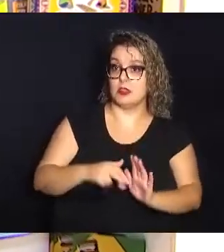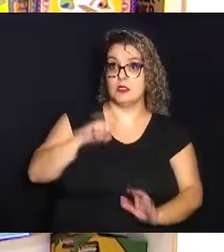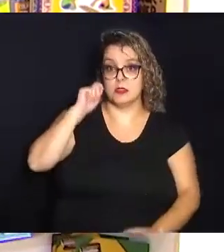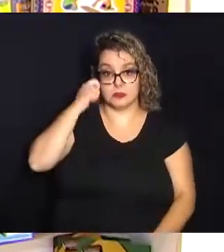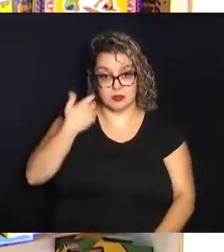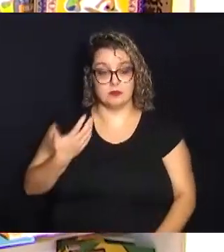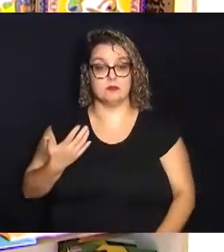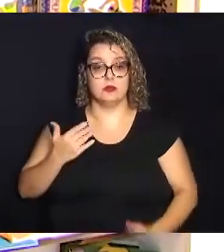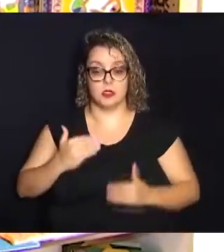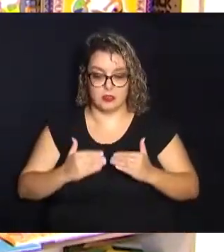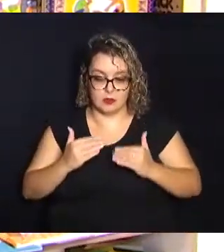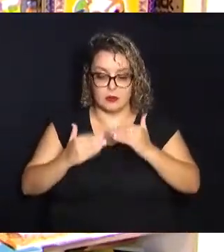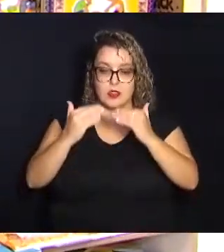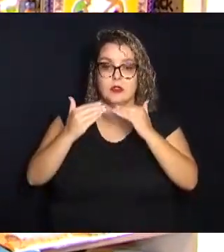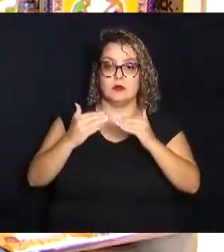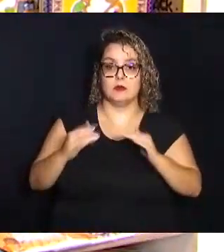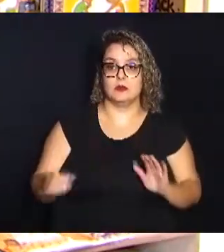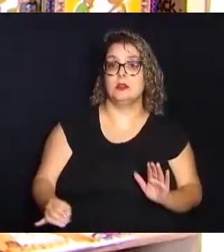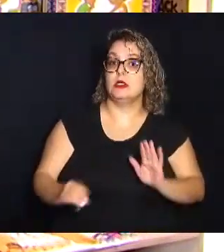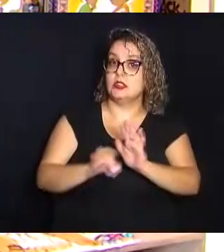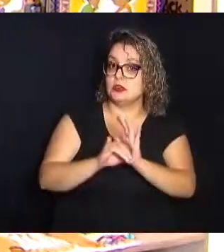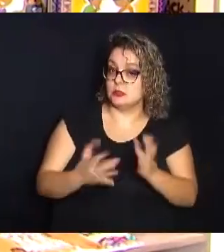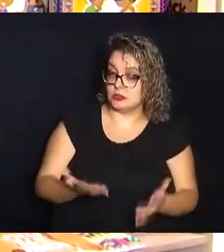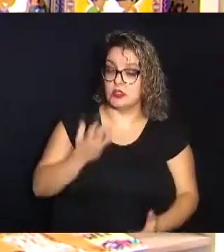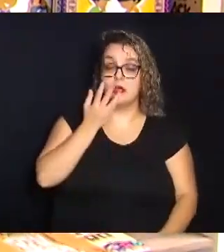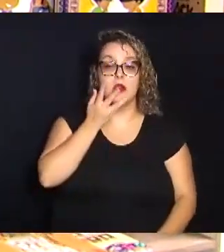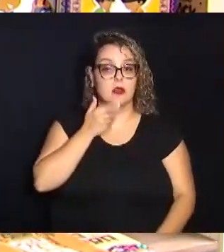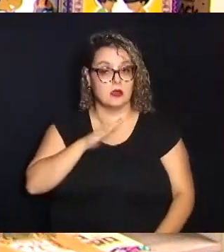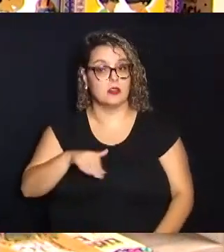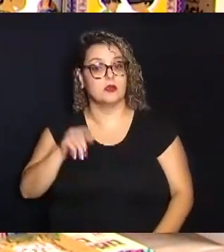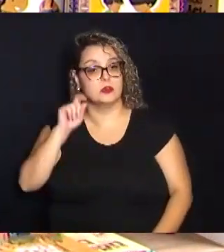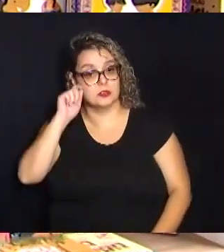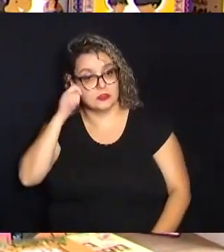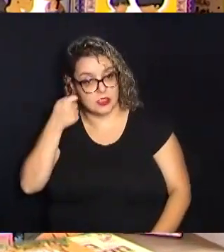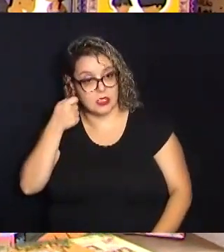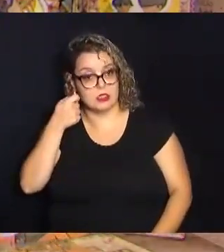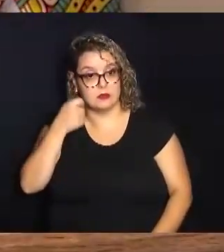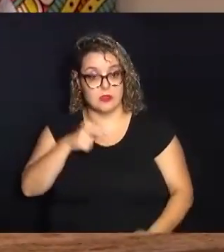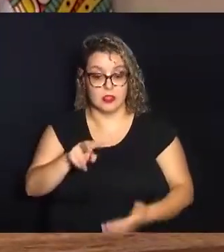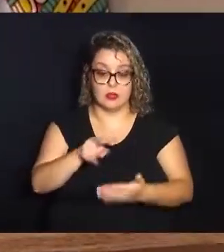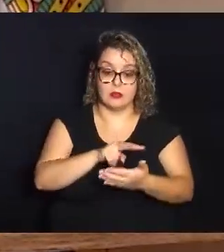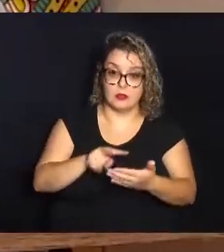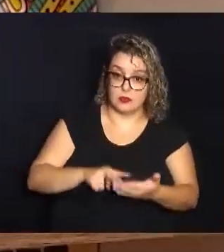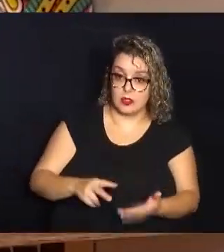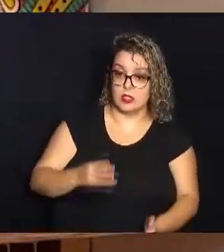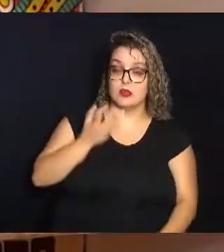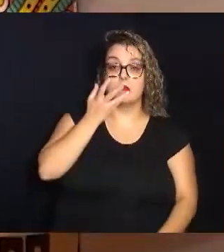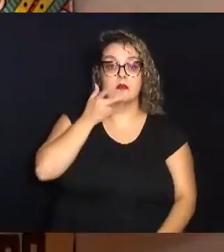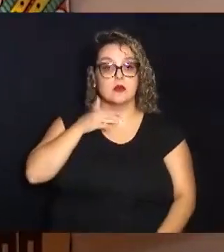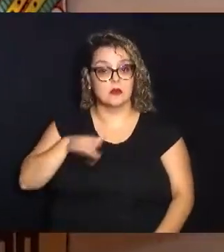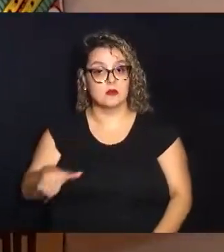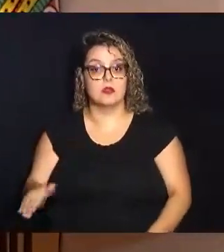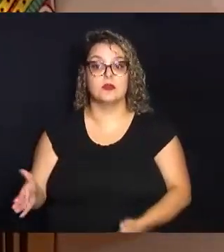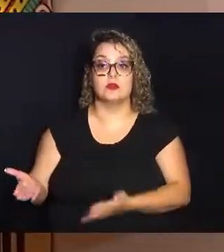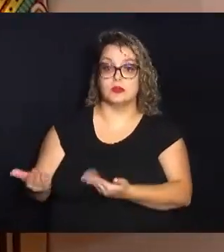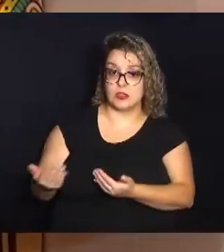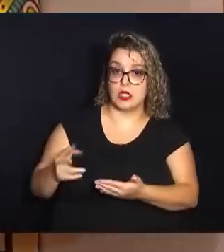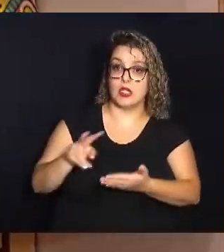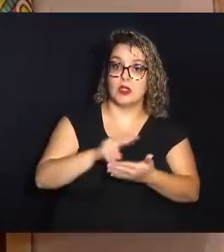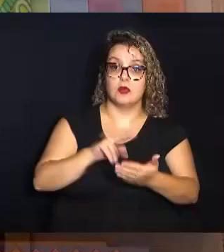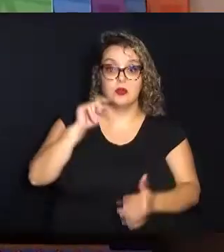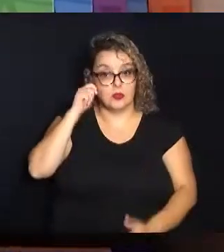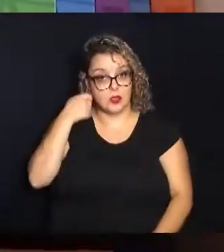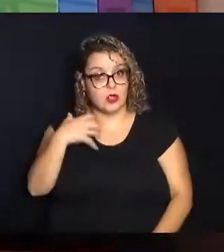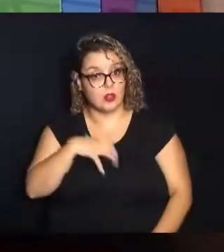representatividade negra na construção de Identificação em crianças negras a partir da Leitura infanto juvenil